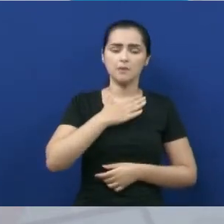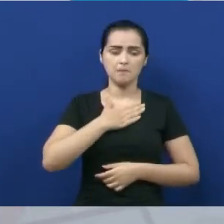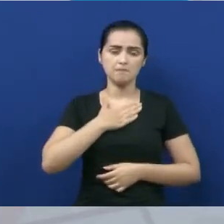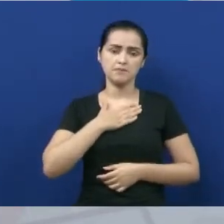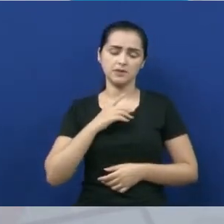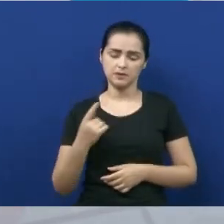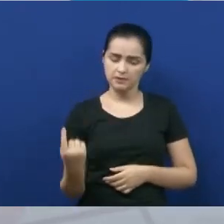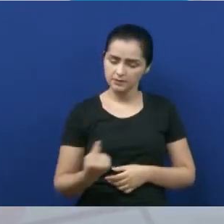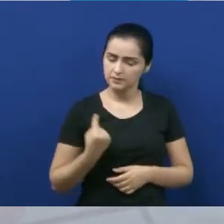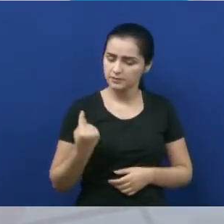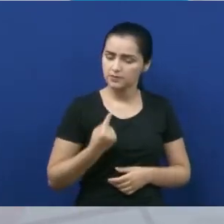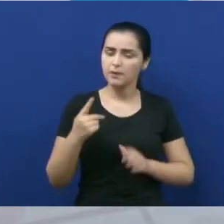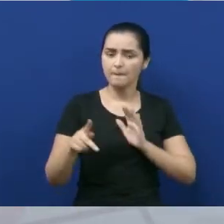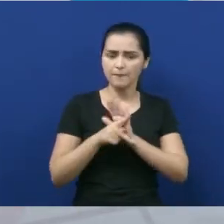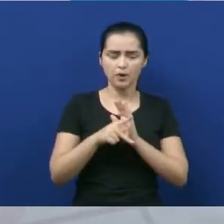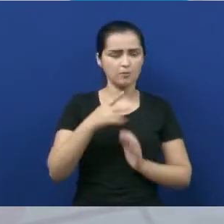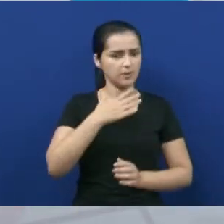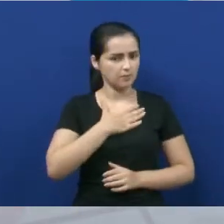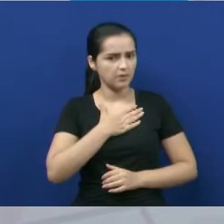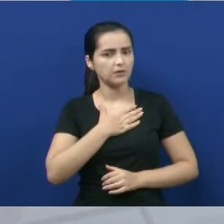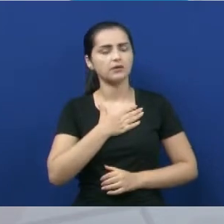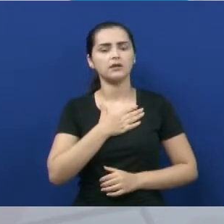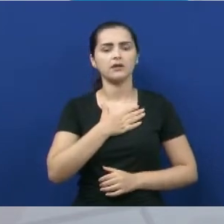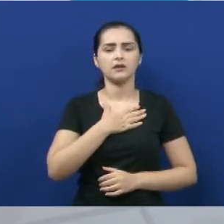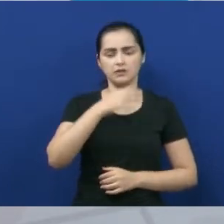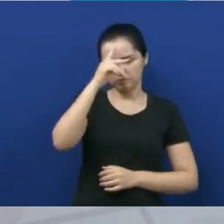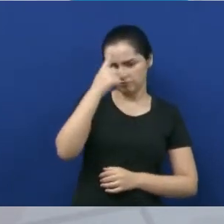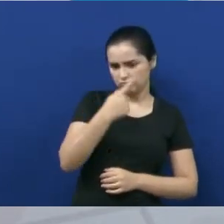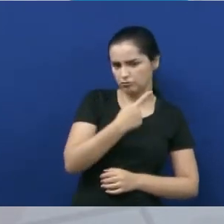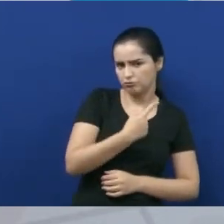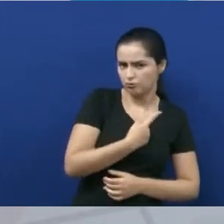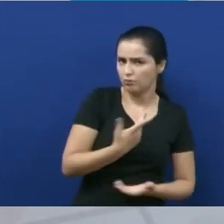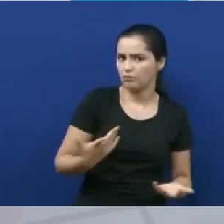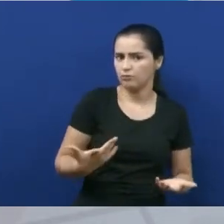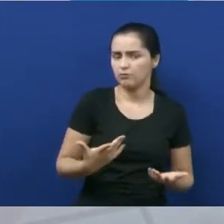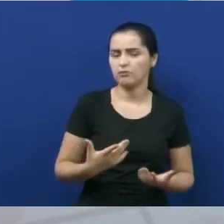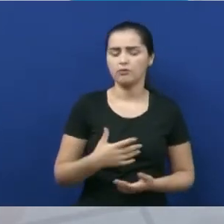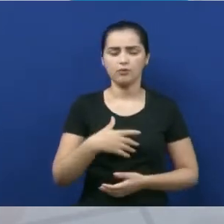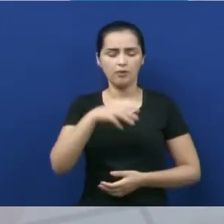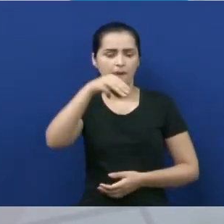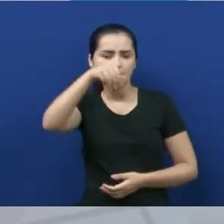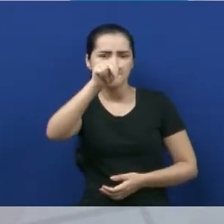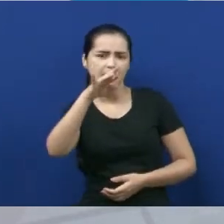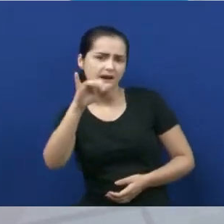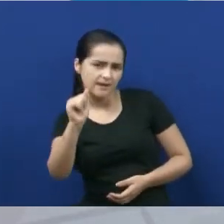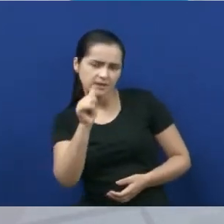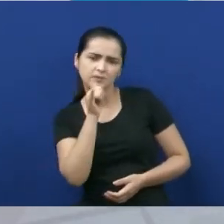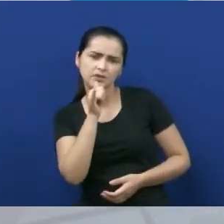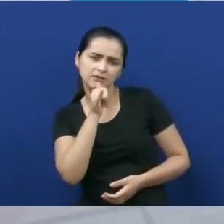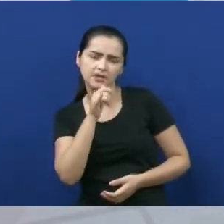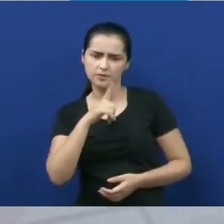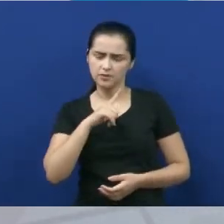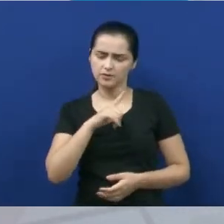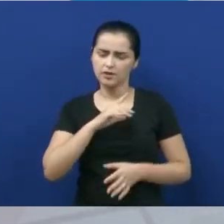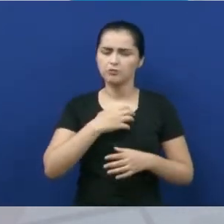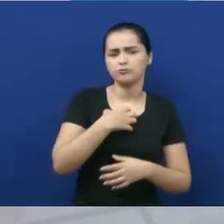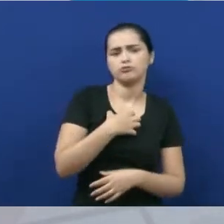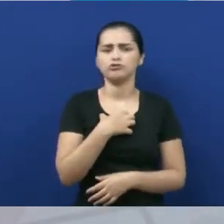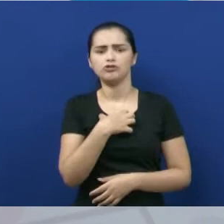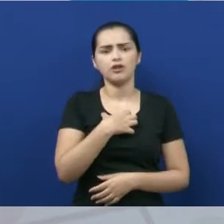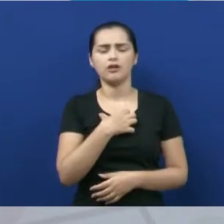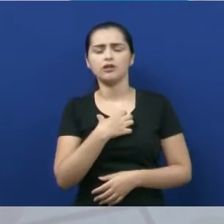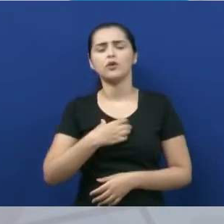individual então eu não tenho mais Essência se eu sou a Maria eu tenho uma essência o Antônio tem a essência dele O